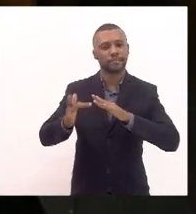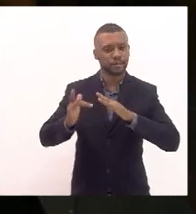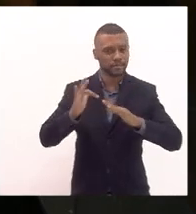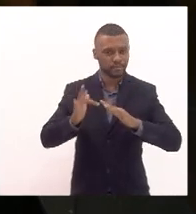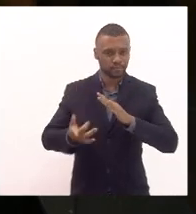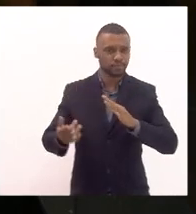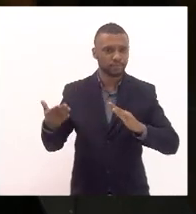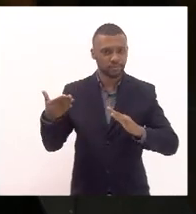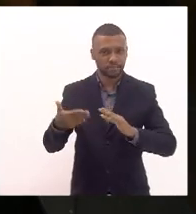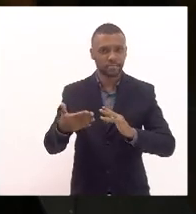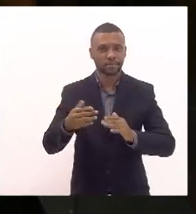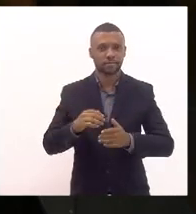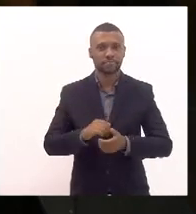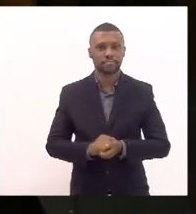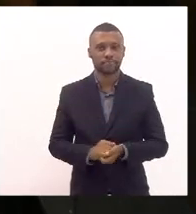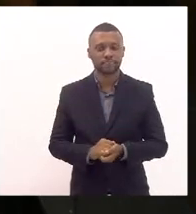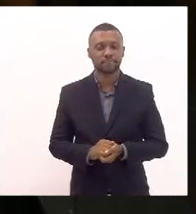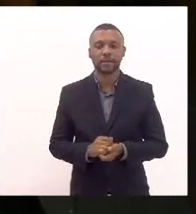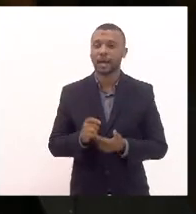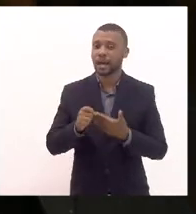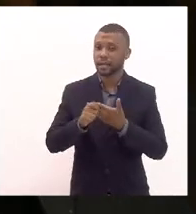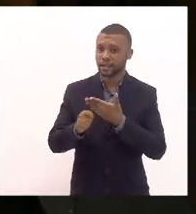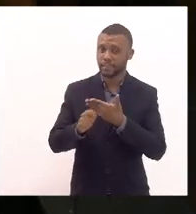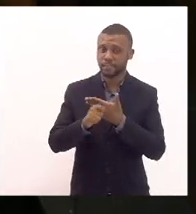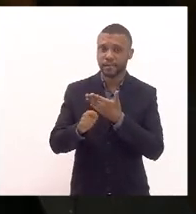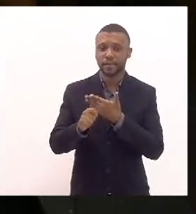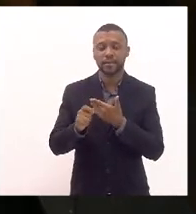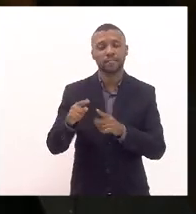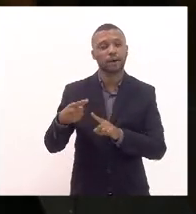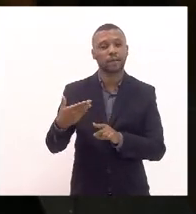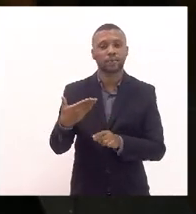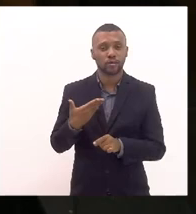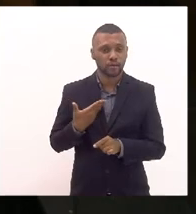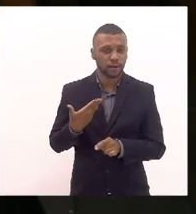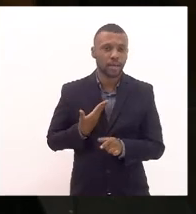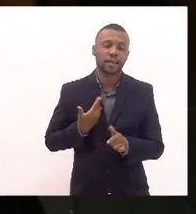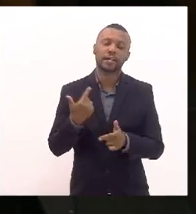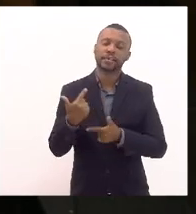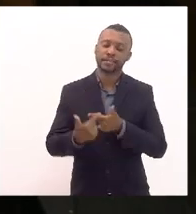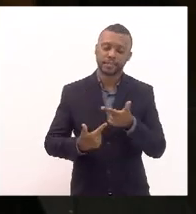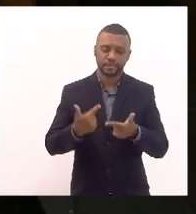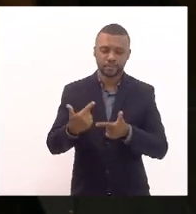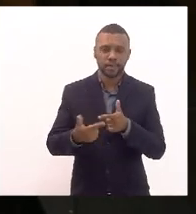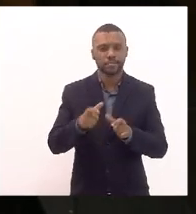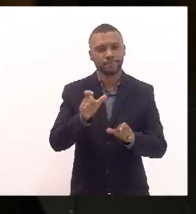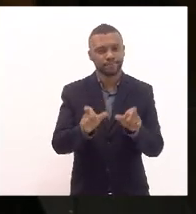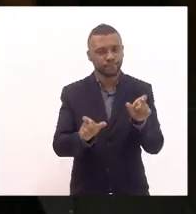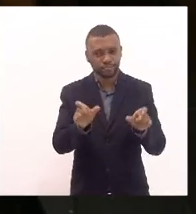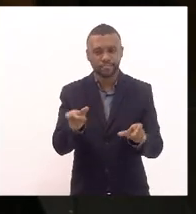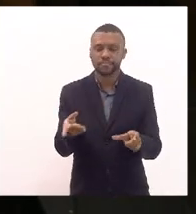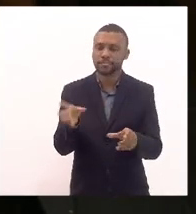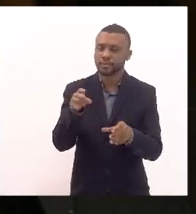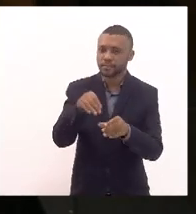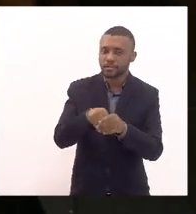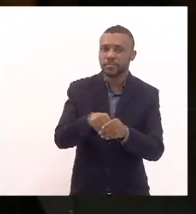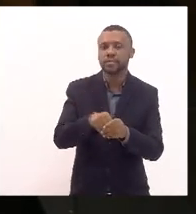sociais presença e colegas trabalhadoras e Trabalhadores